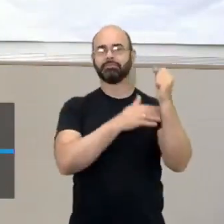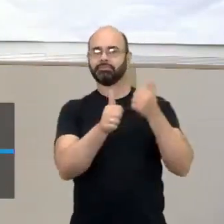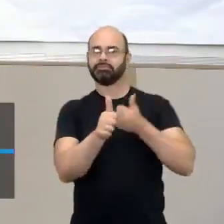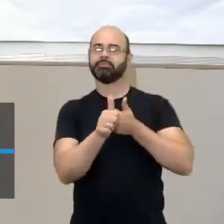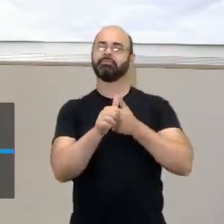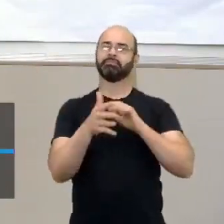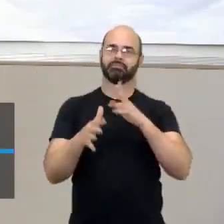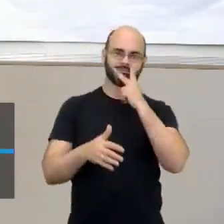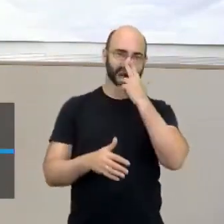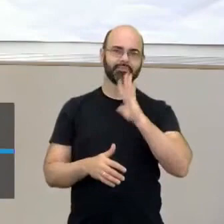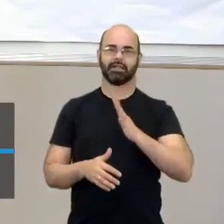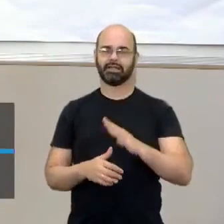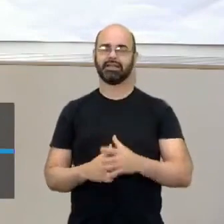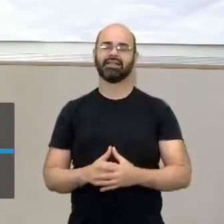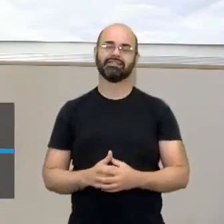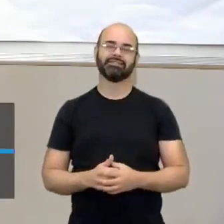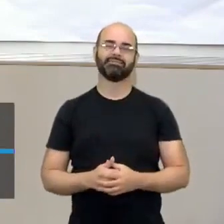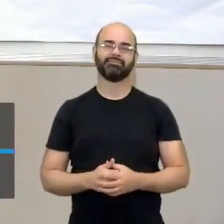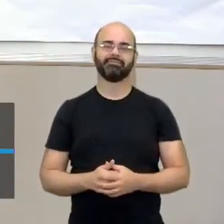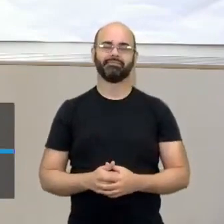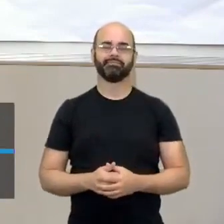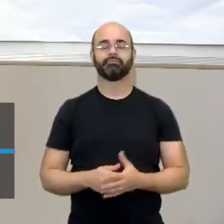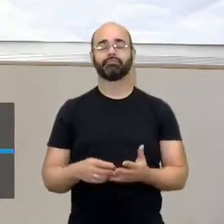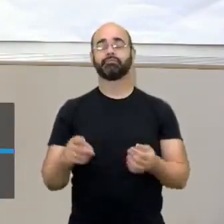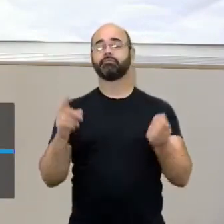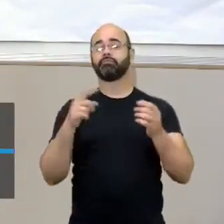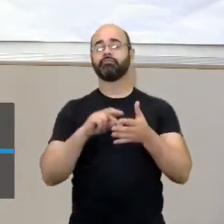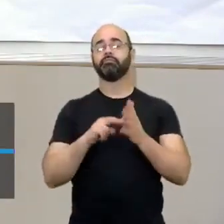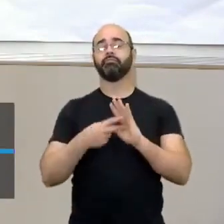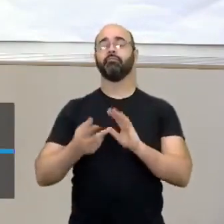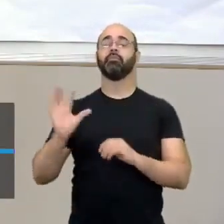nisso, ele era usado para divulgar eventos,